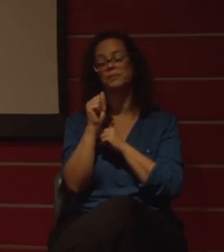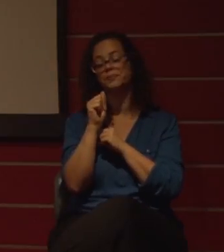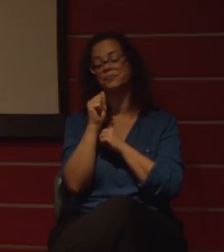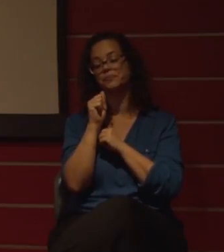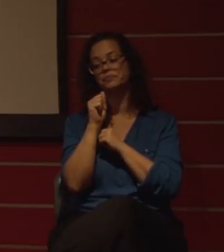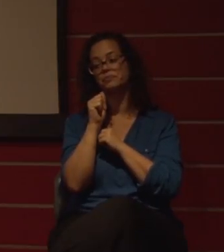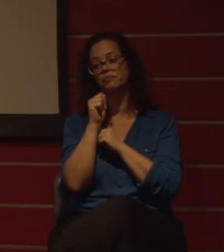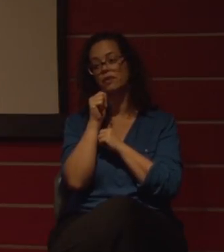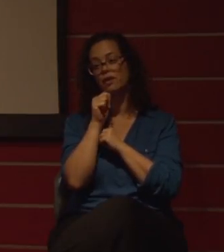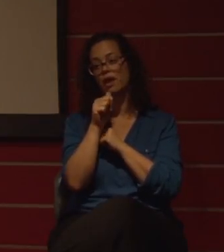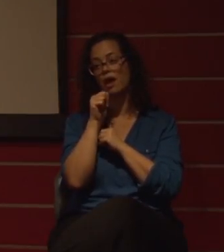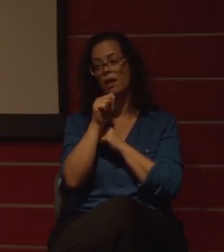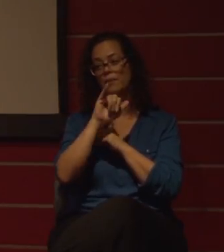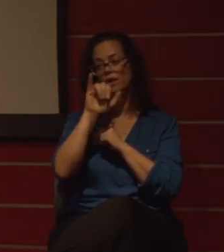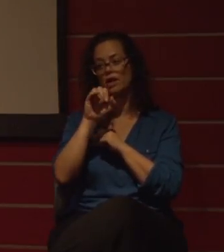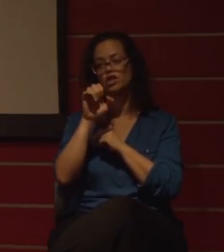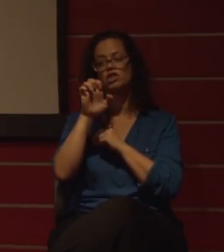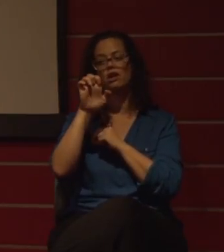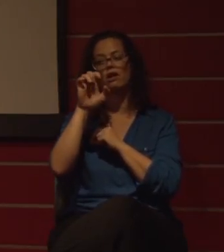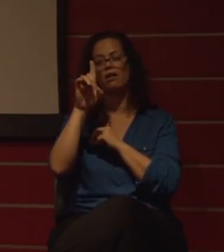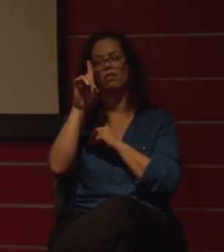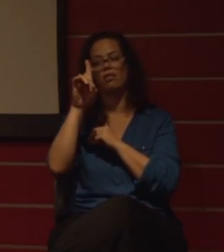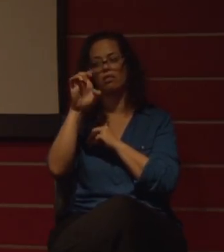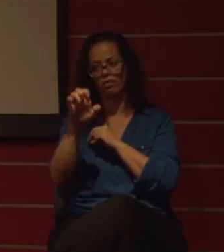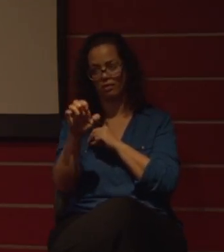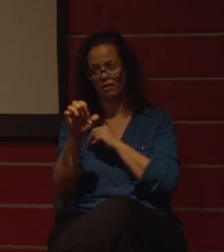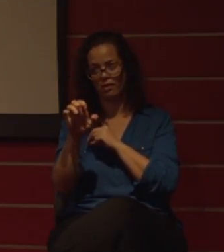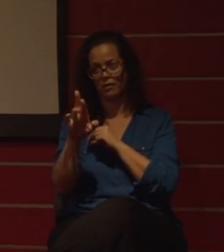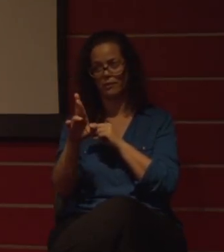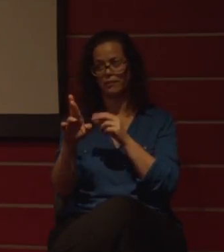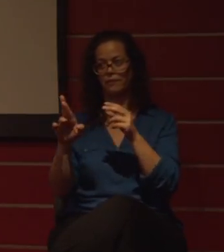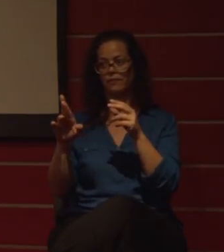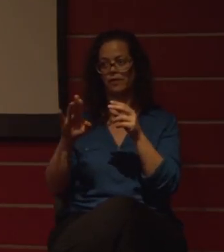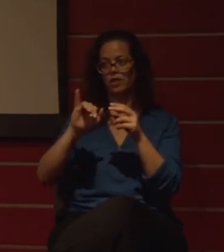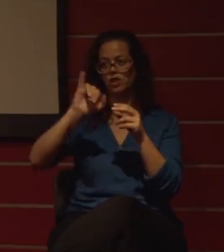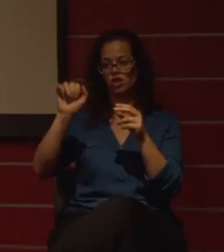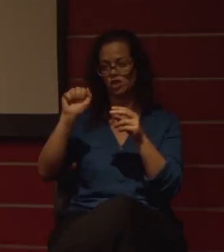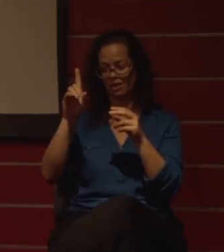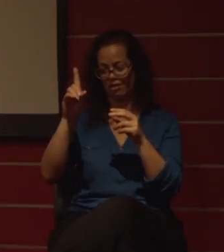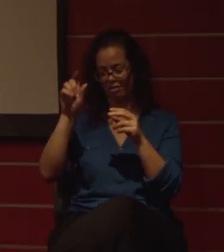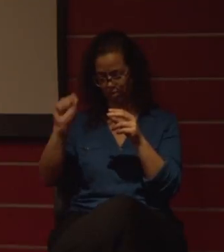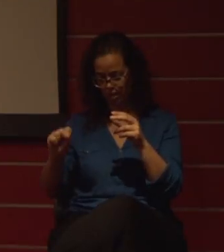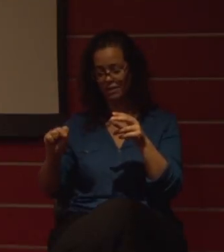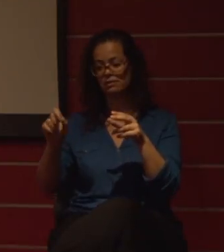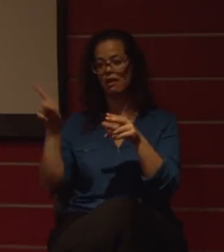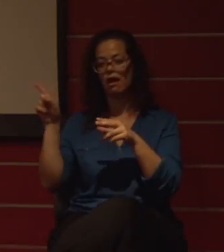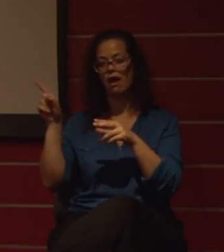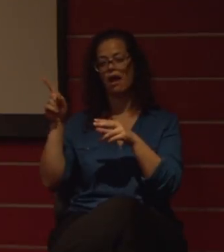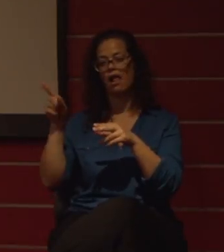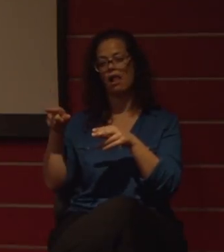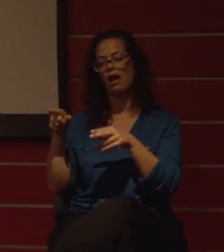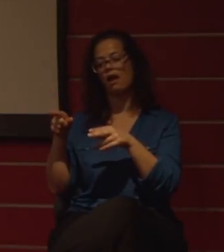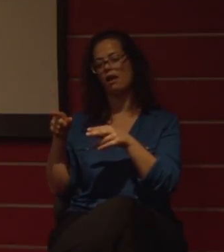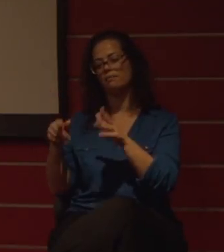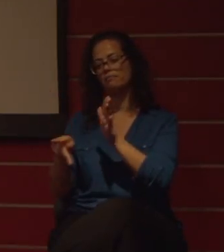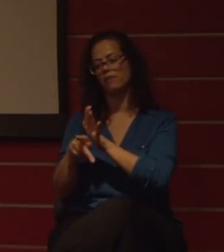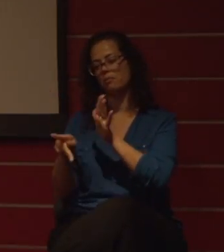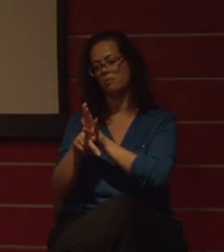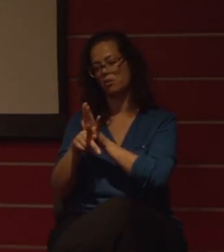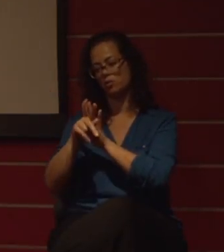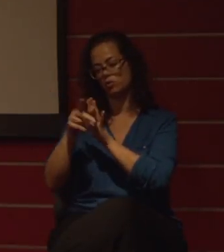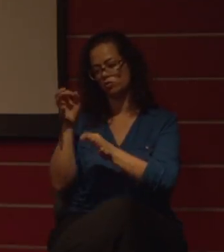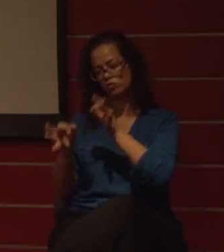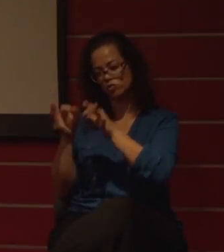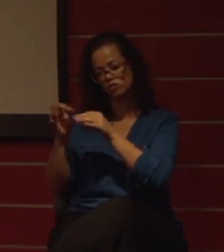Jada pinket e e ela é uma promotora de Justiça né ela fica super impressionada com